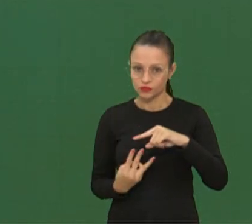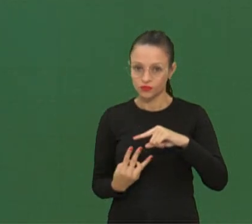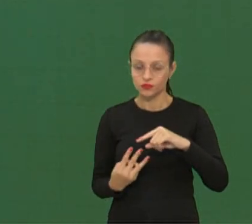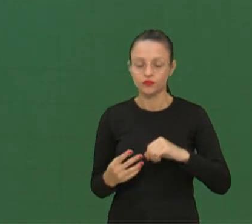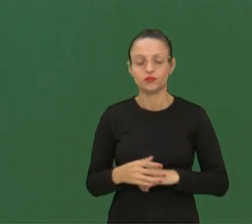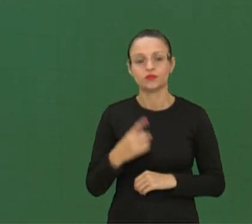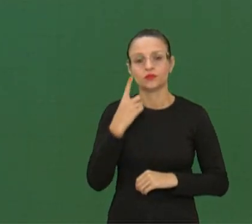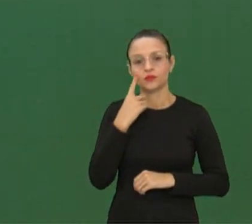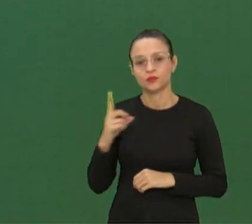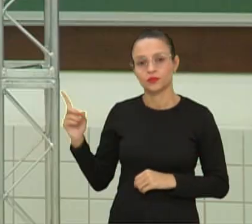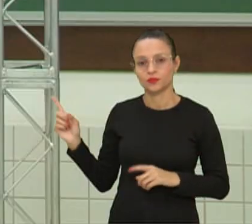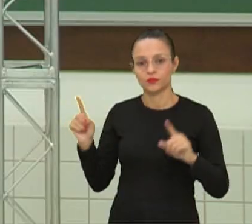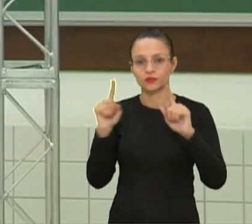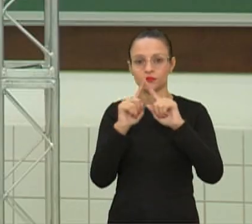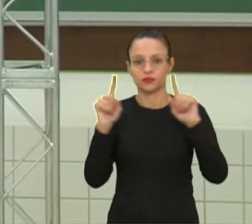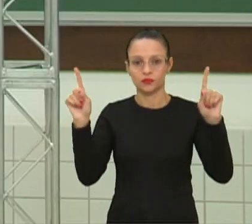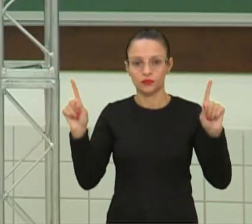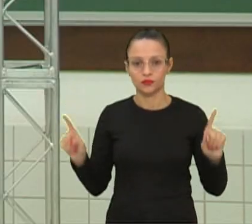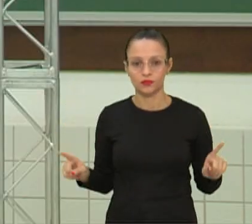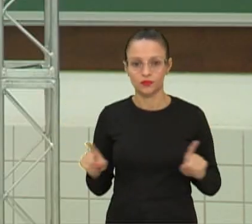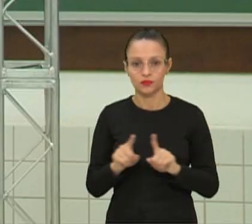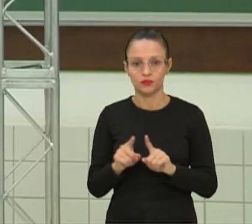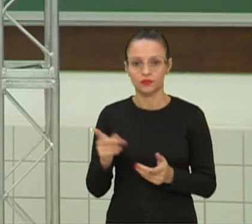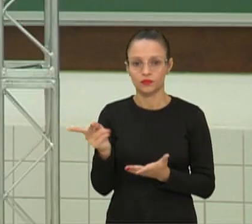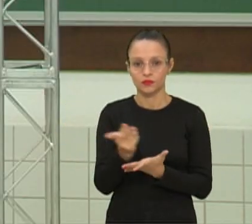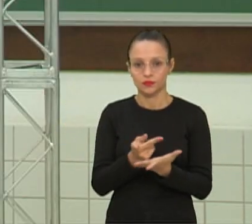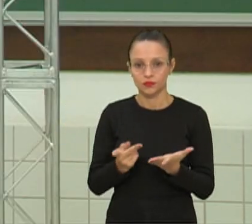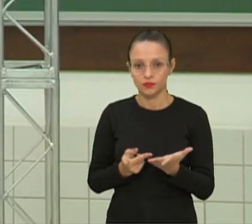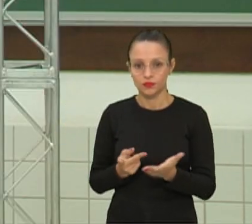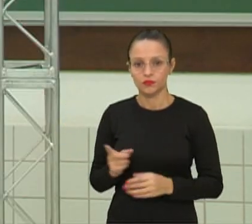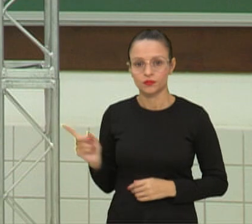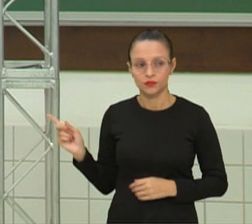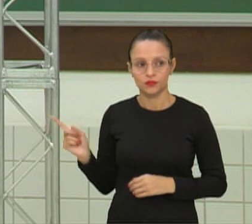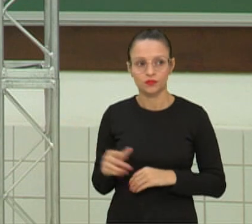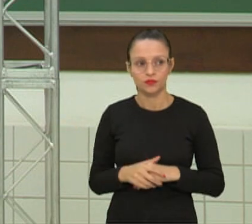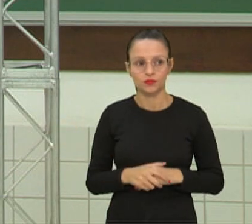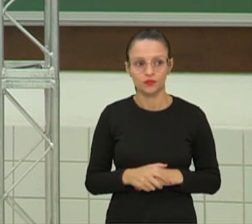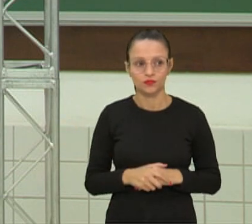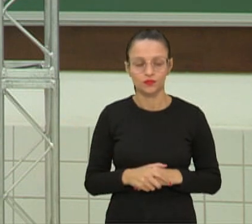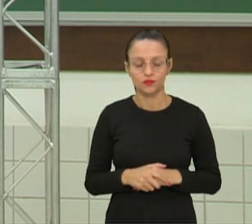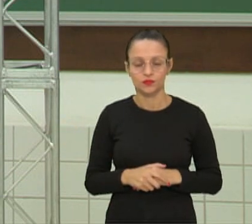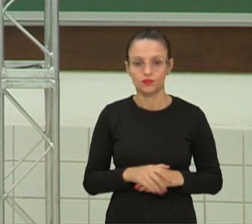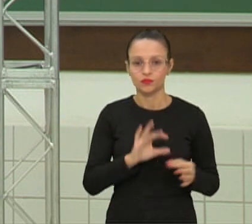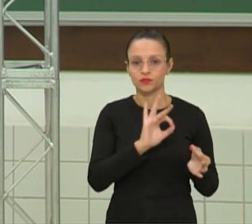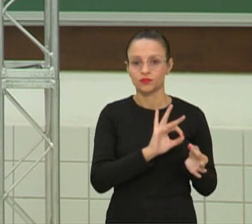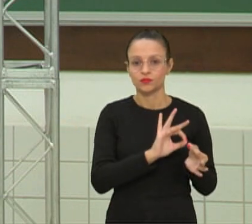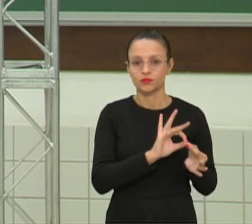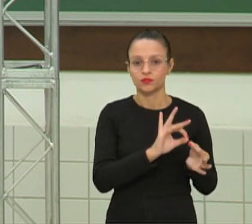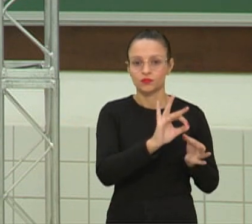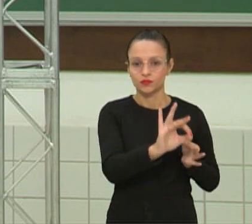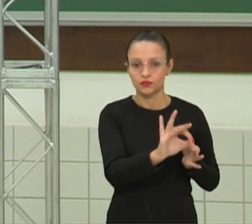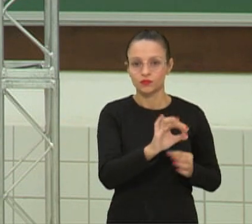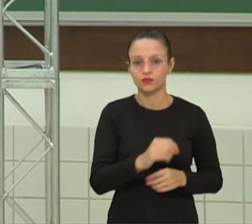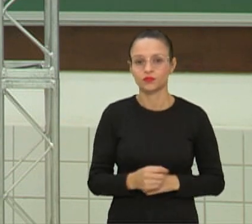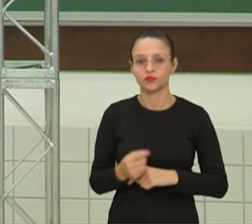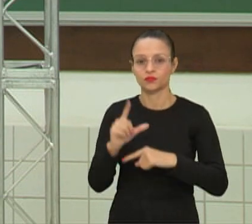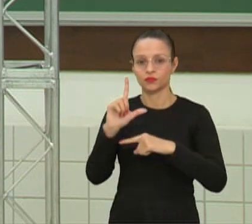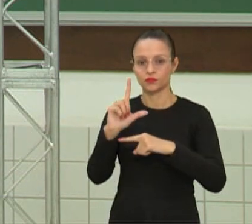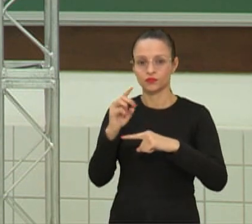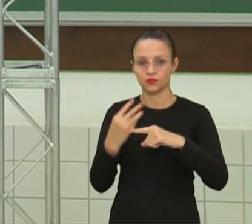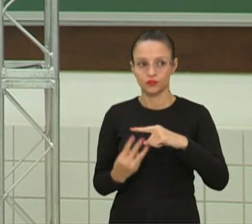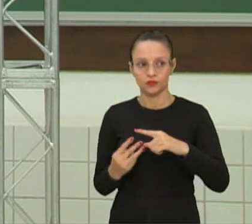Então, olhando lá para o nosso desenho, o comprimento é L sobre 3 e a largura é